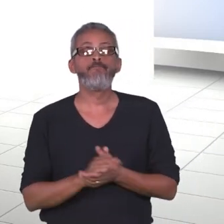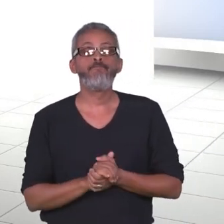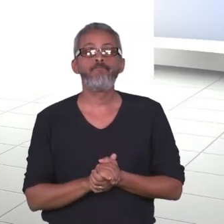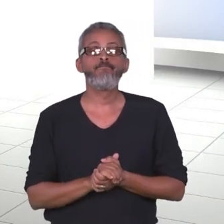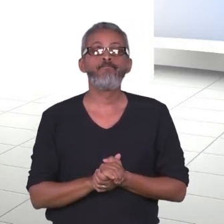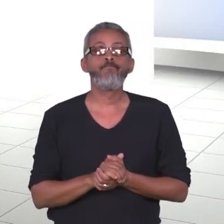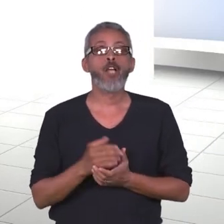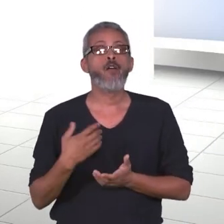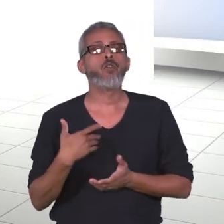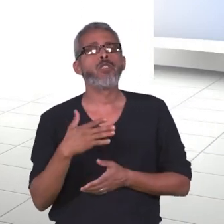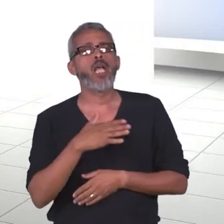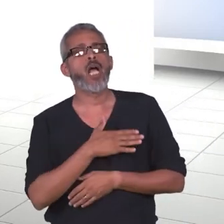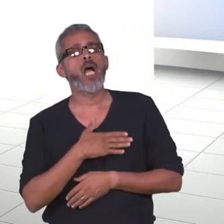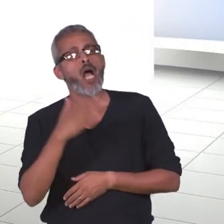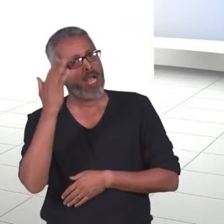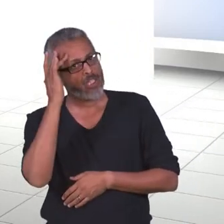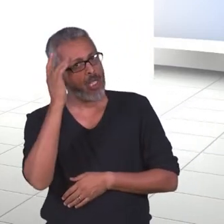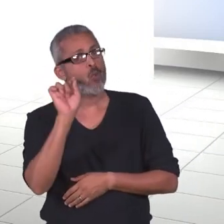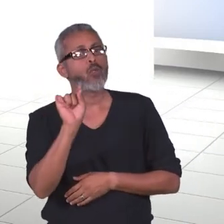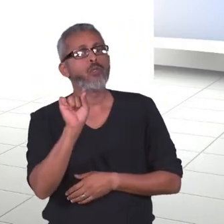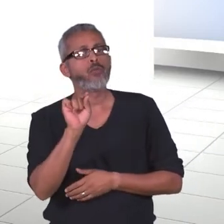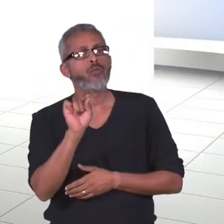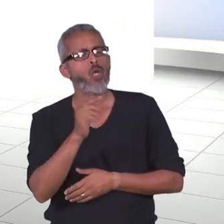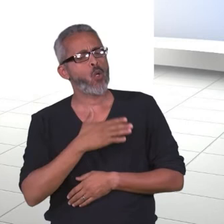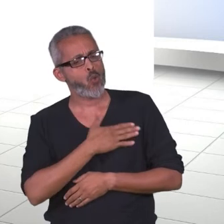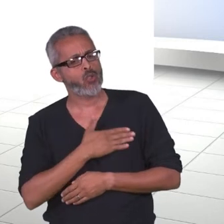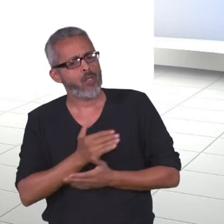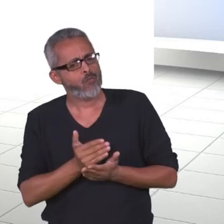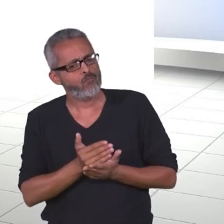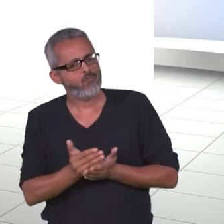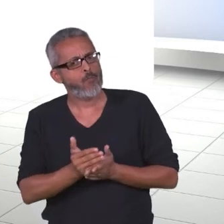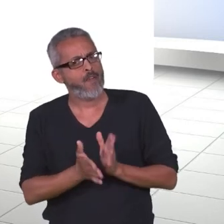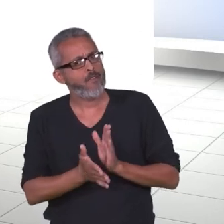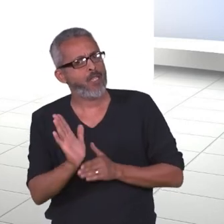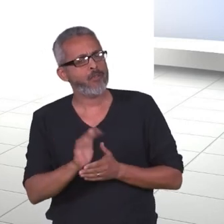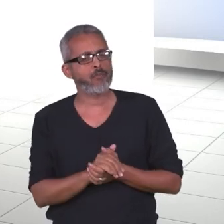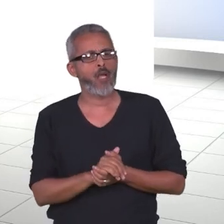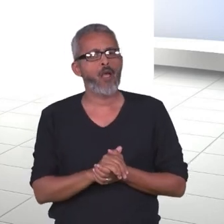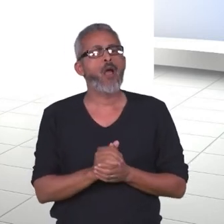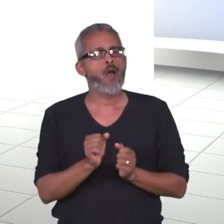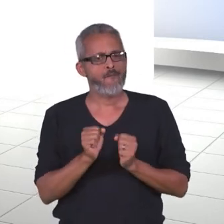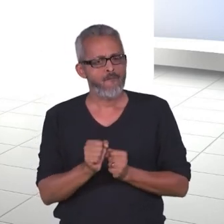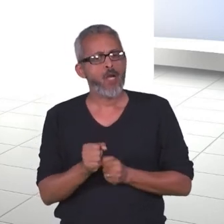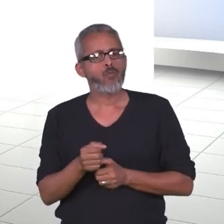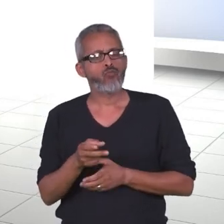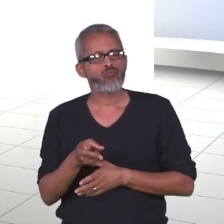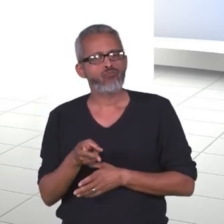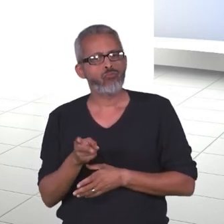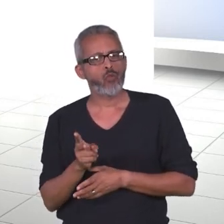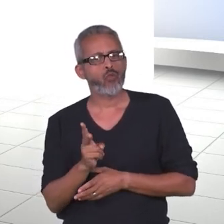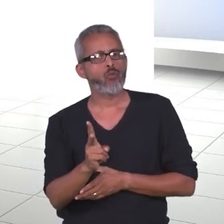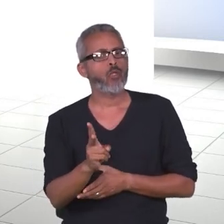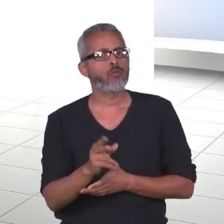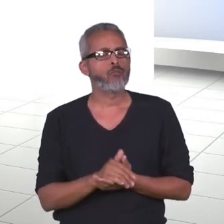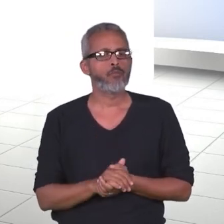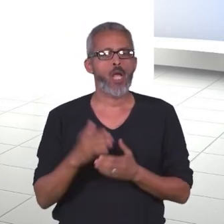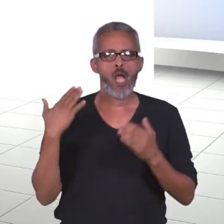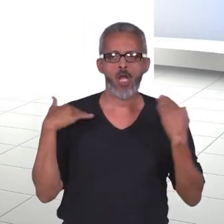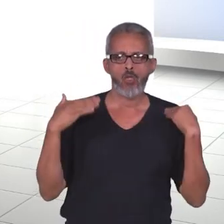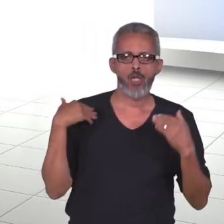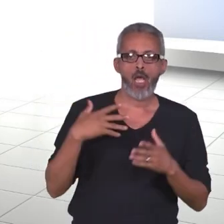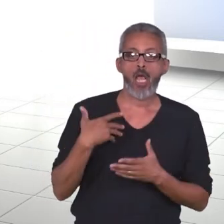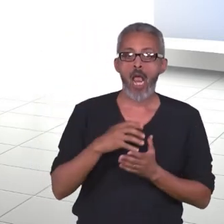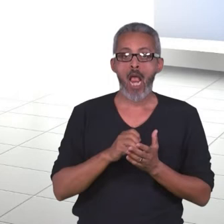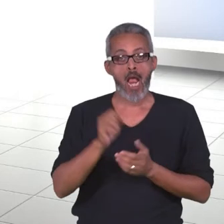literários eruditas. Mas não há preciosismo por parte de Pinotti, muito menos a preferência por modelos eruditos.